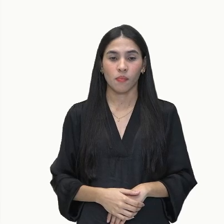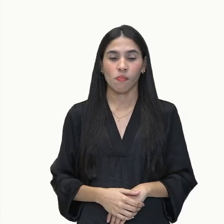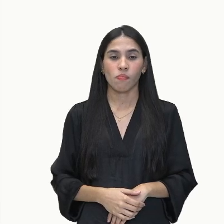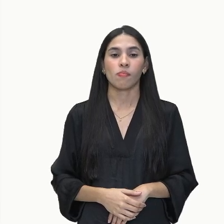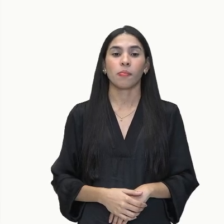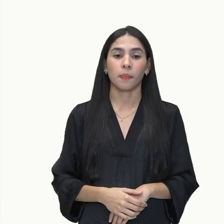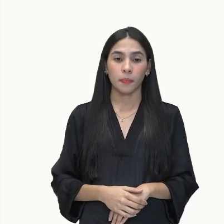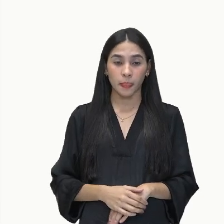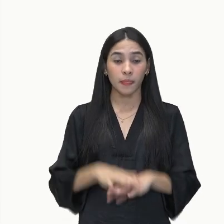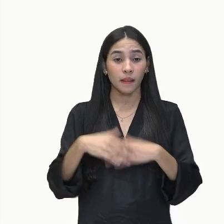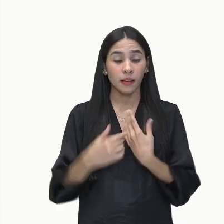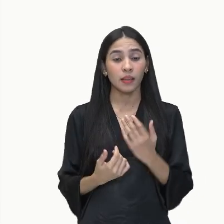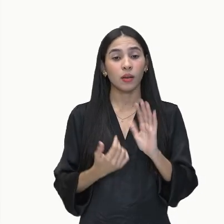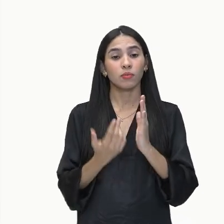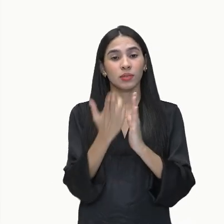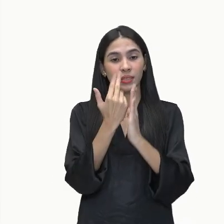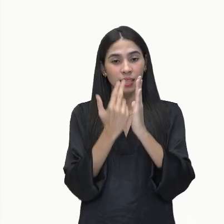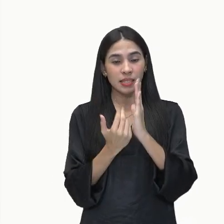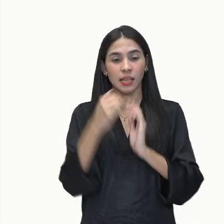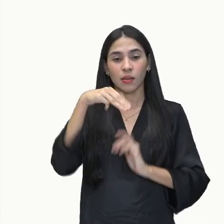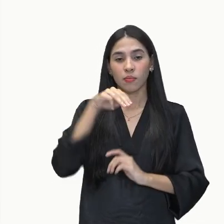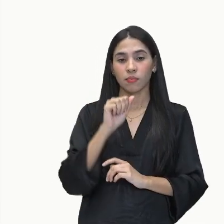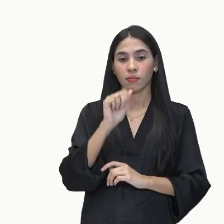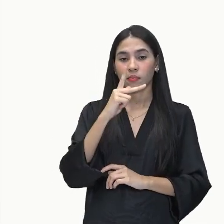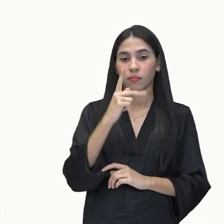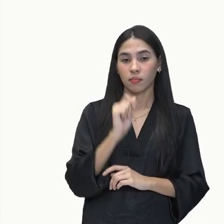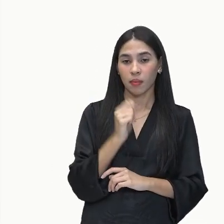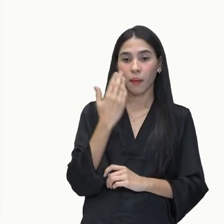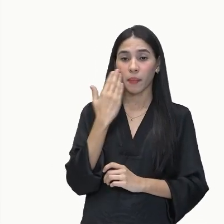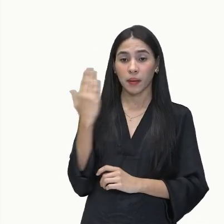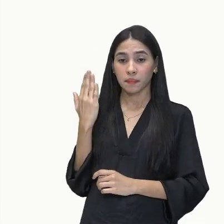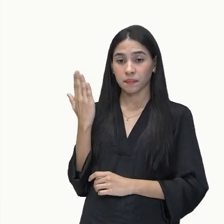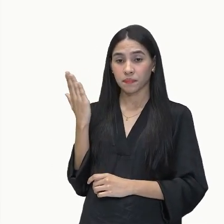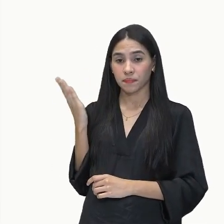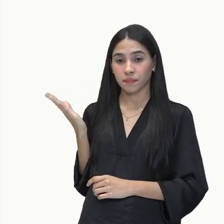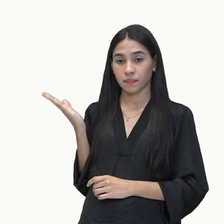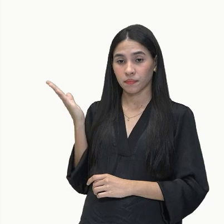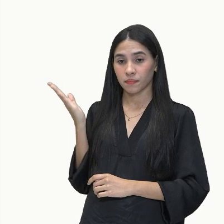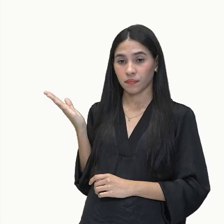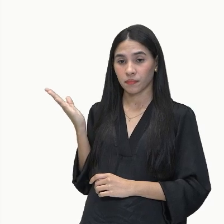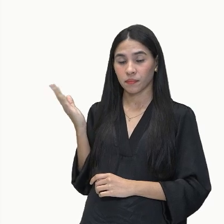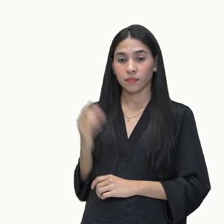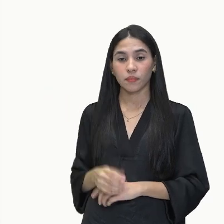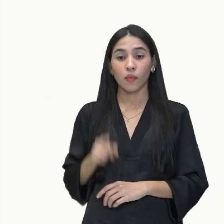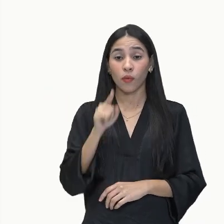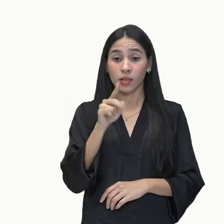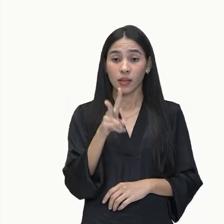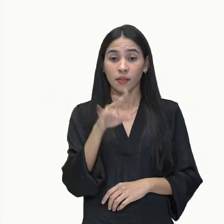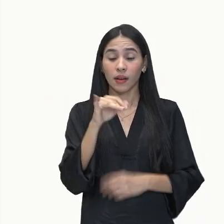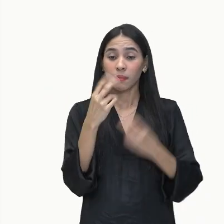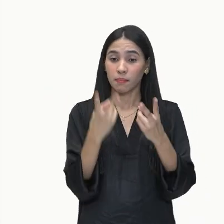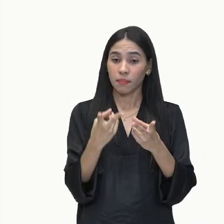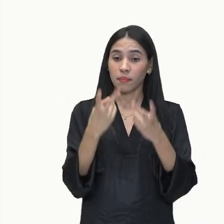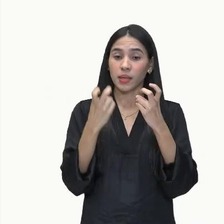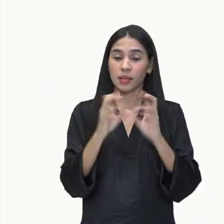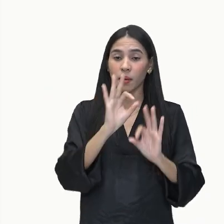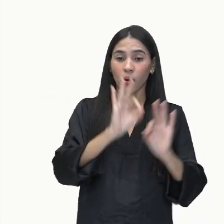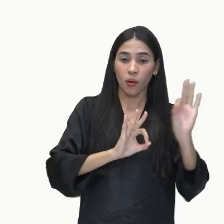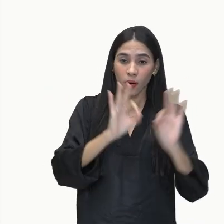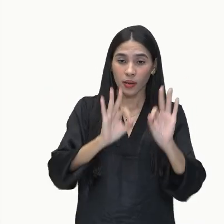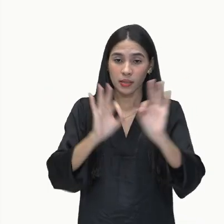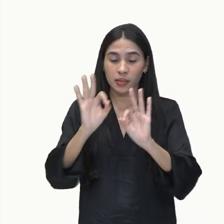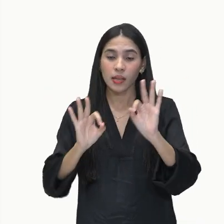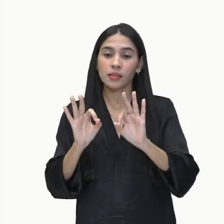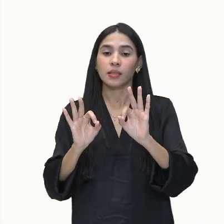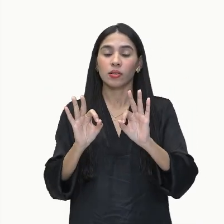Então, nesse mapa que eu quero mostrar para vocês, né, nós vamos ver essa distribuição dessas áreas